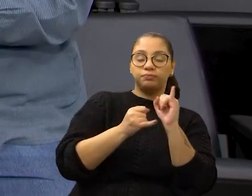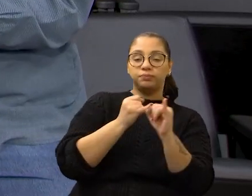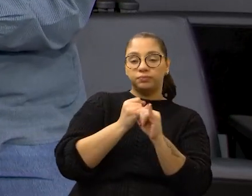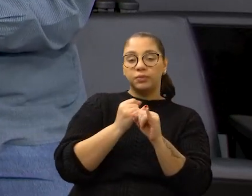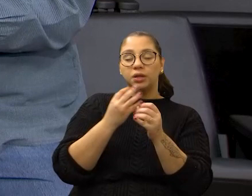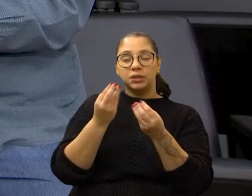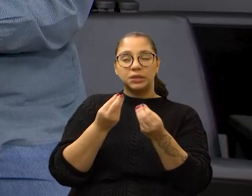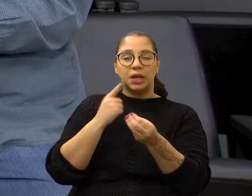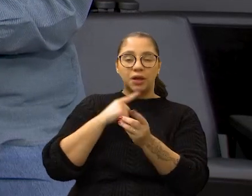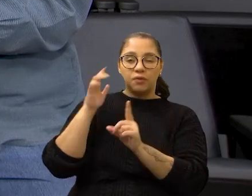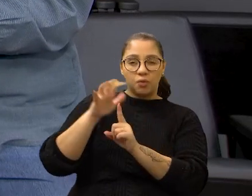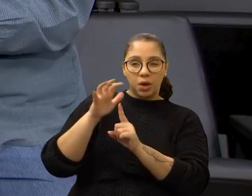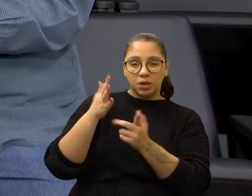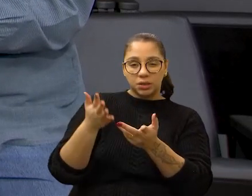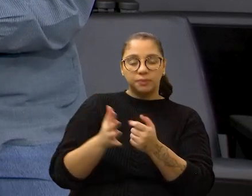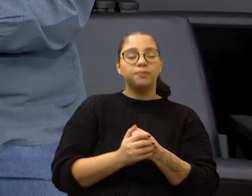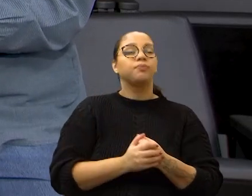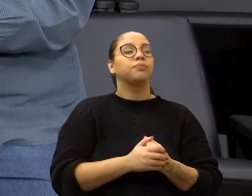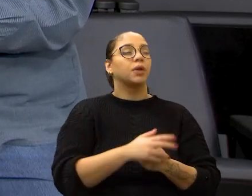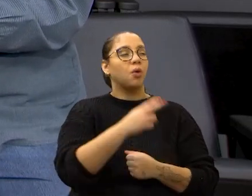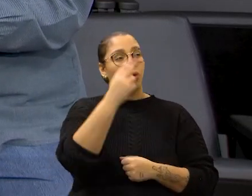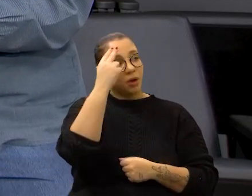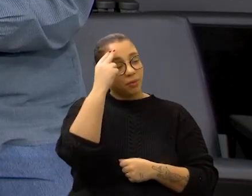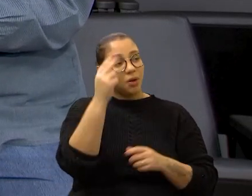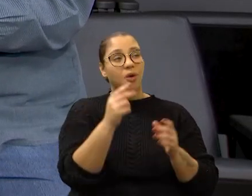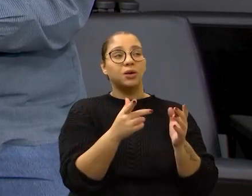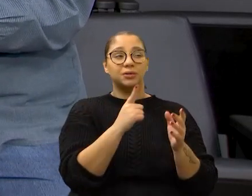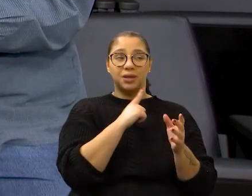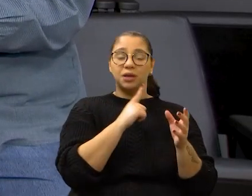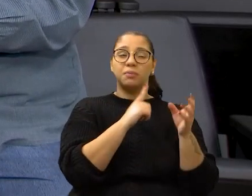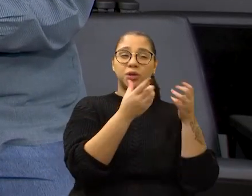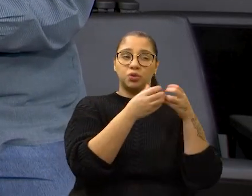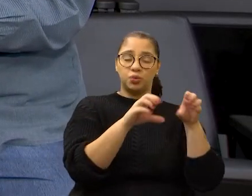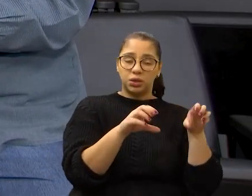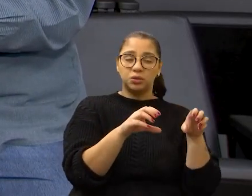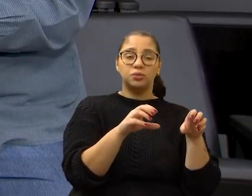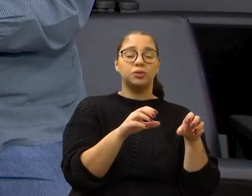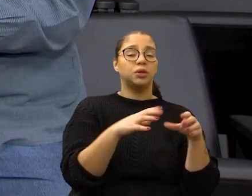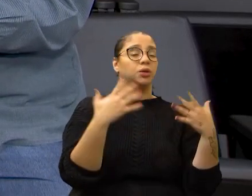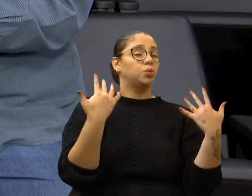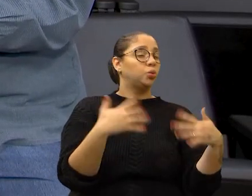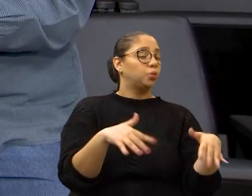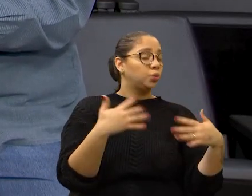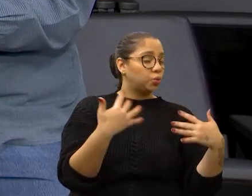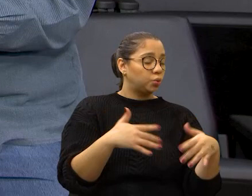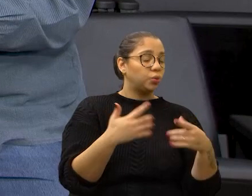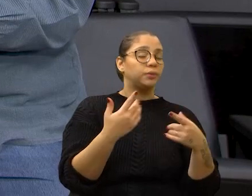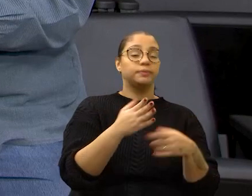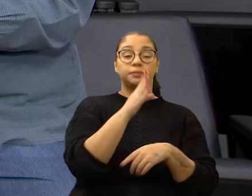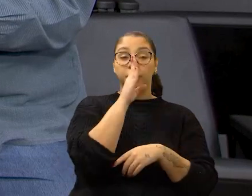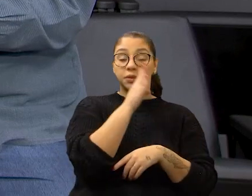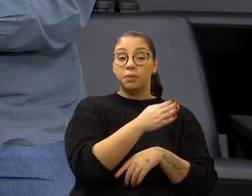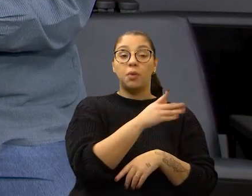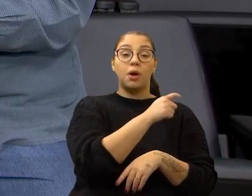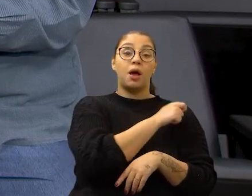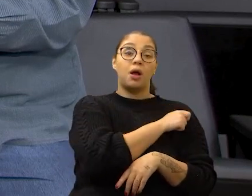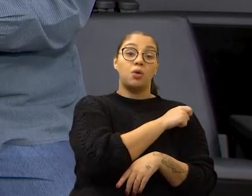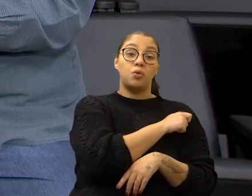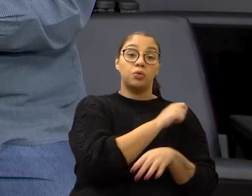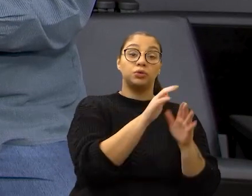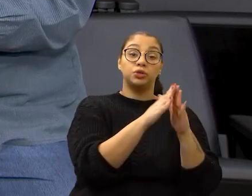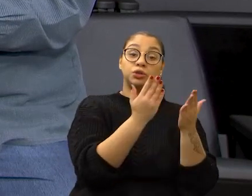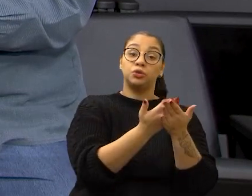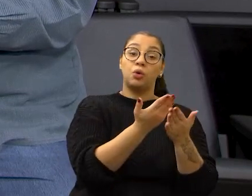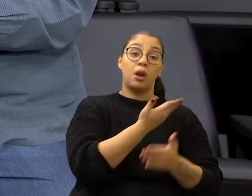Gabriel, bom, eu acho que o prejuízo foi imenso, principalmente para os alunos de